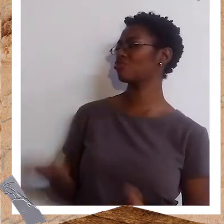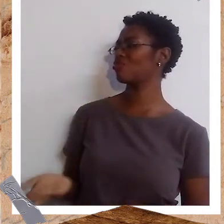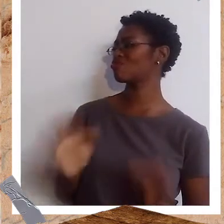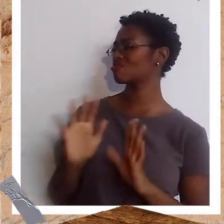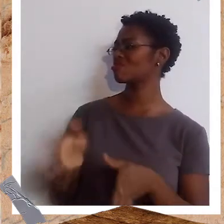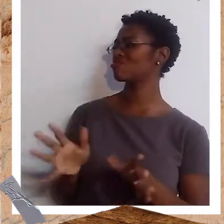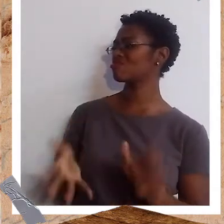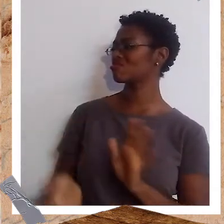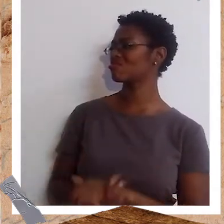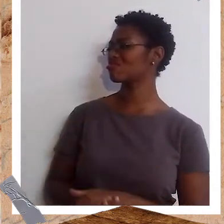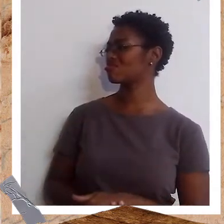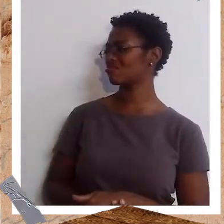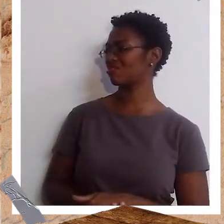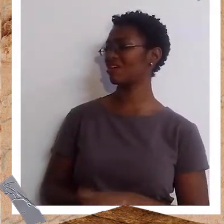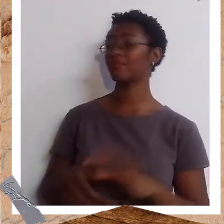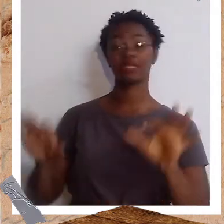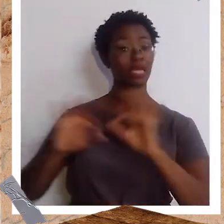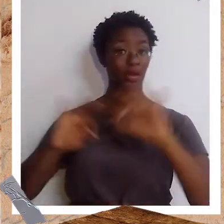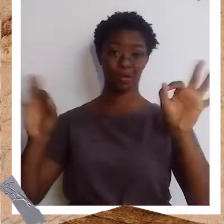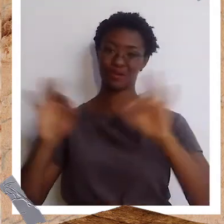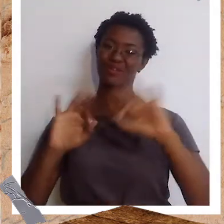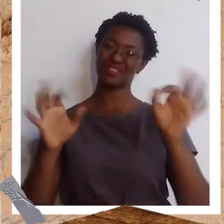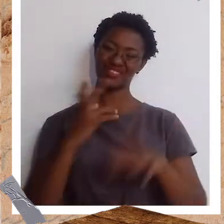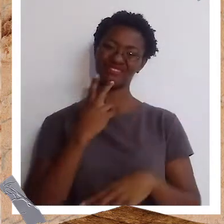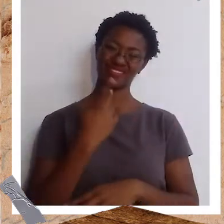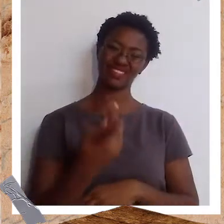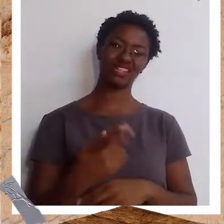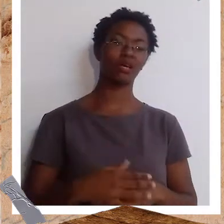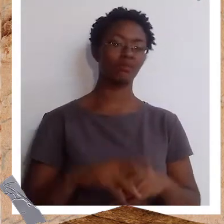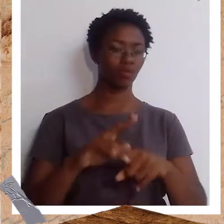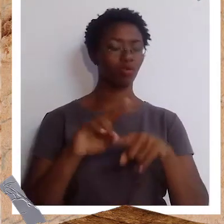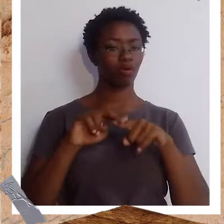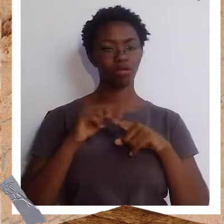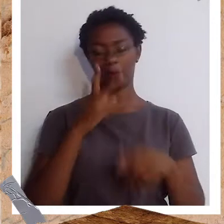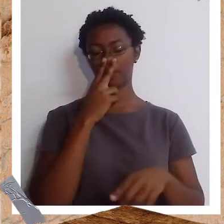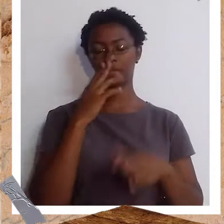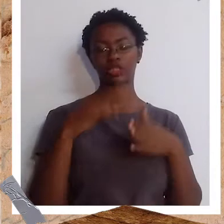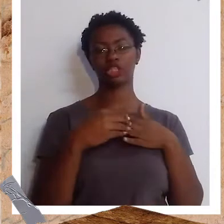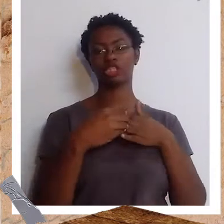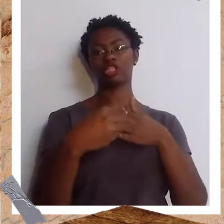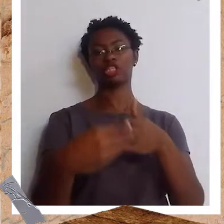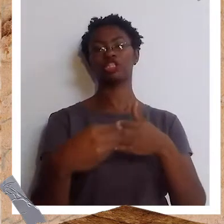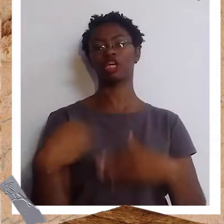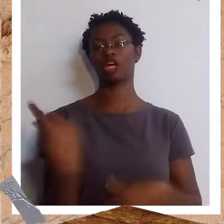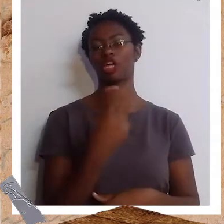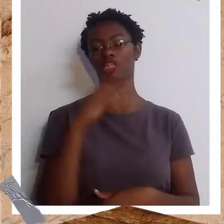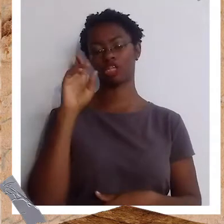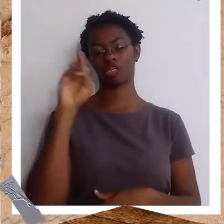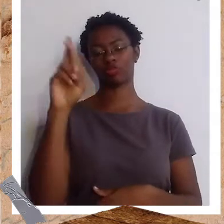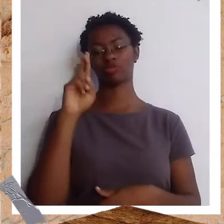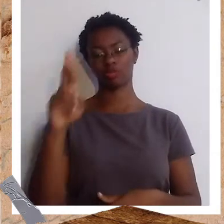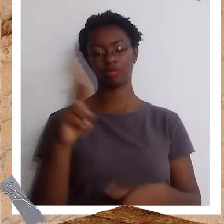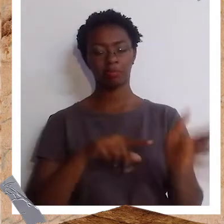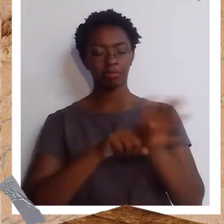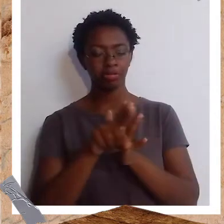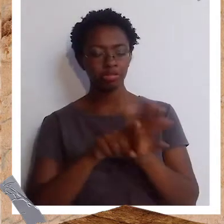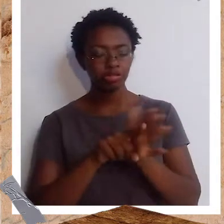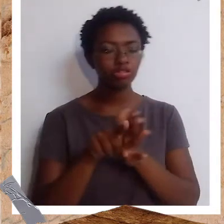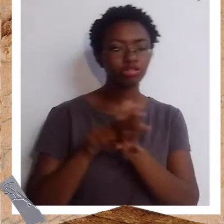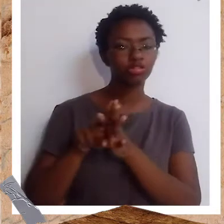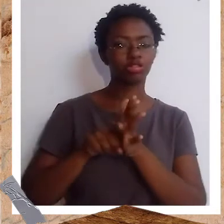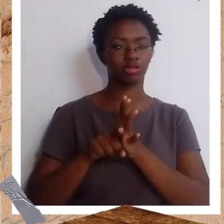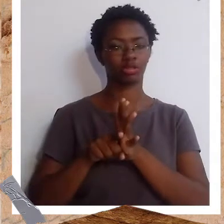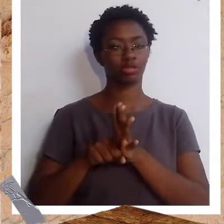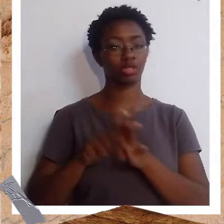Mas um ótimo spoiler. Porque essa também tem guiado, né, a nossa curadoria, ou seja, se é